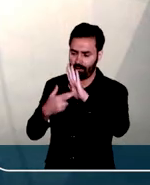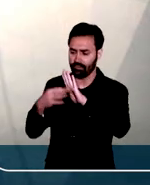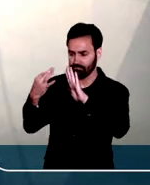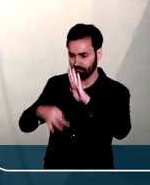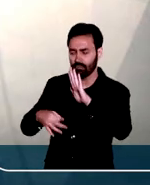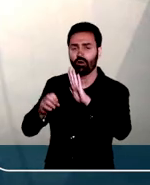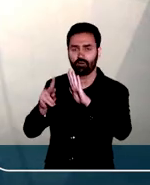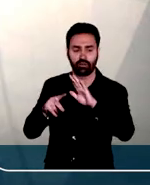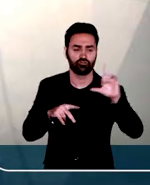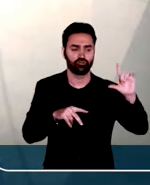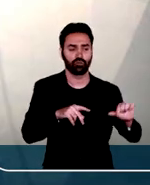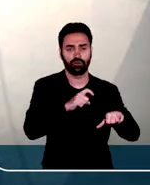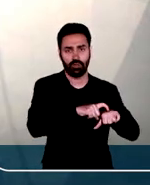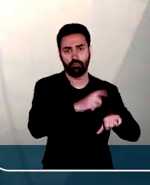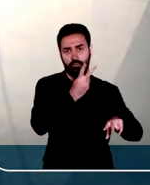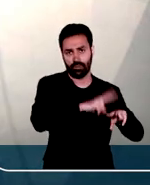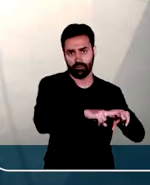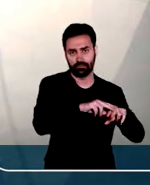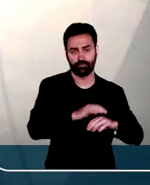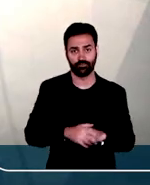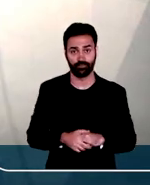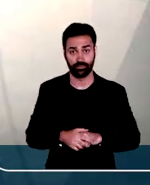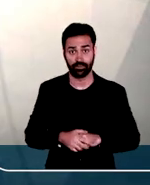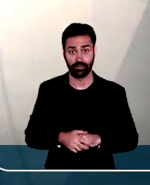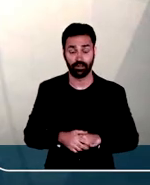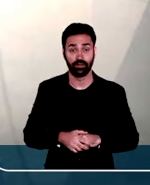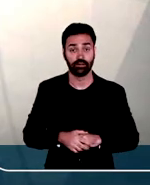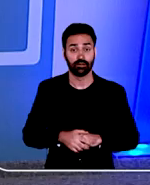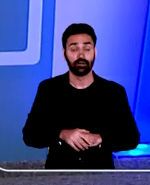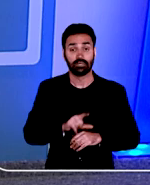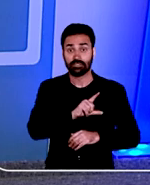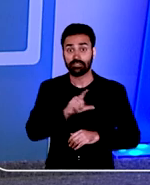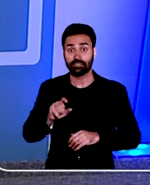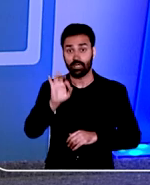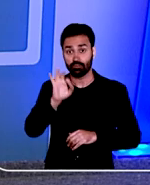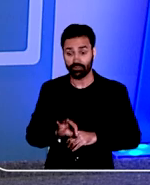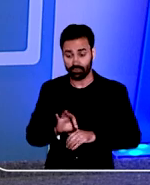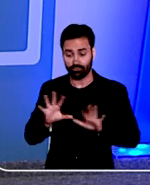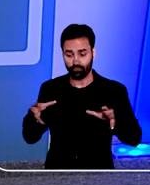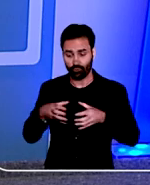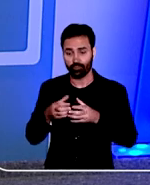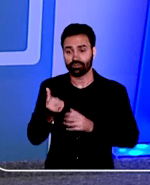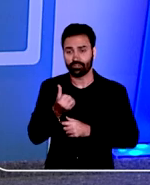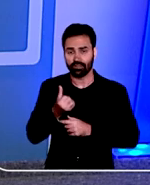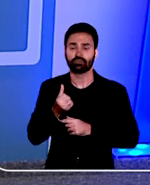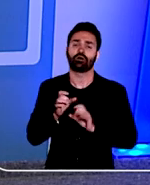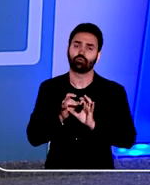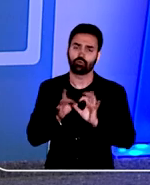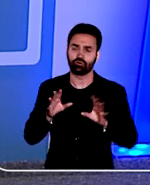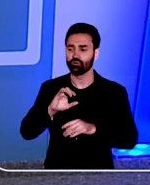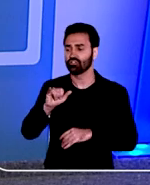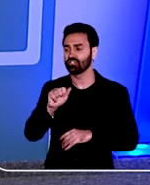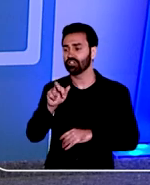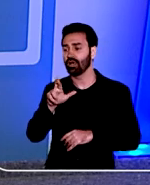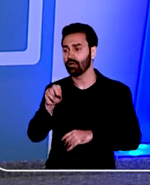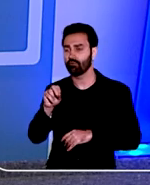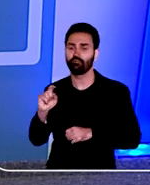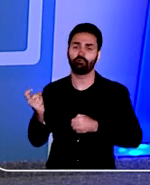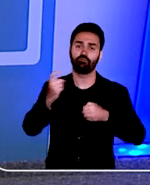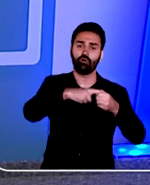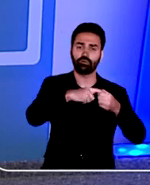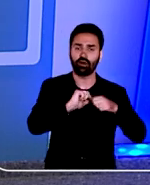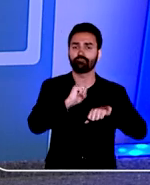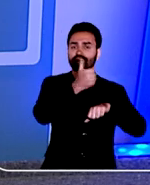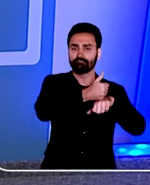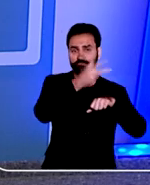remissão cumpra os requisitos previstos na lei de execução penal por unanimidade a sexta turma autorizou a volta